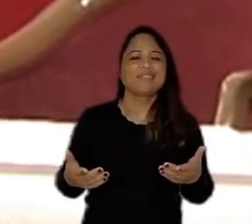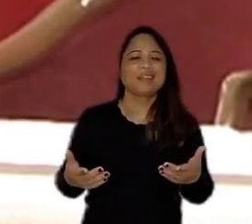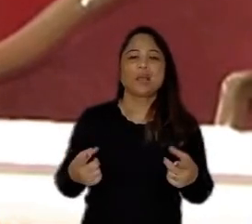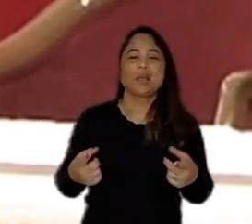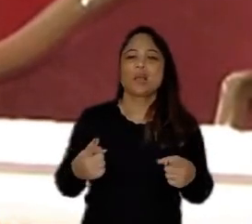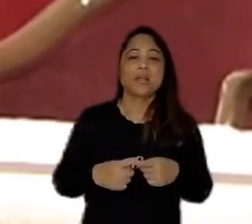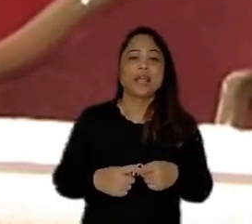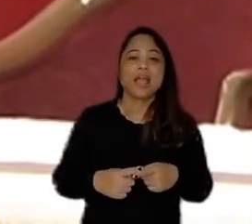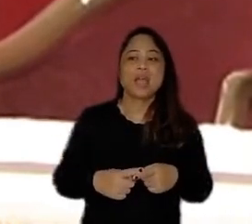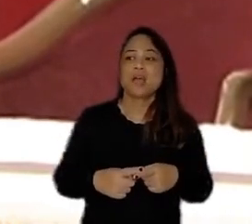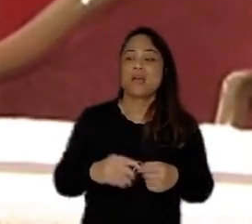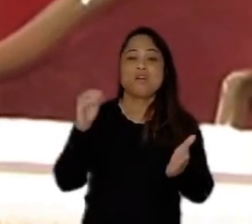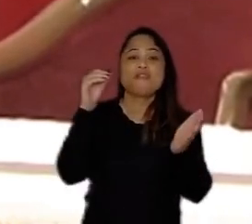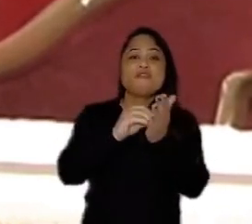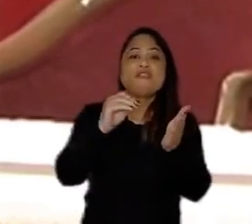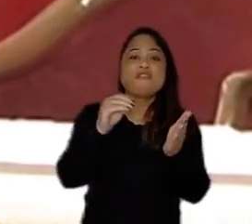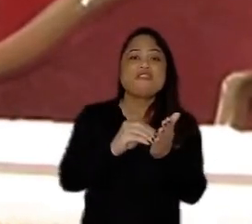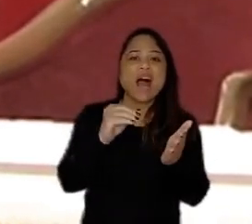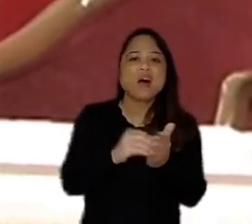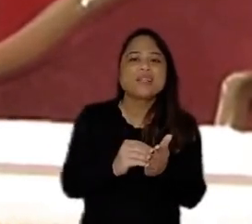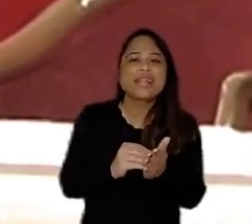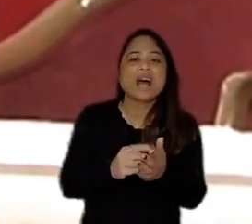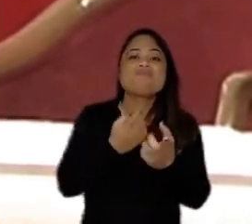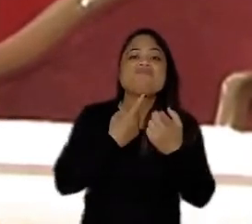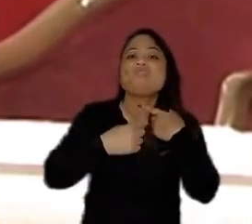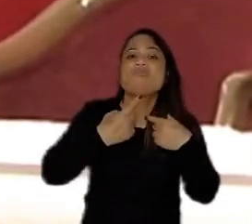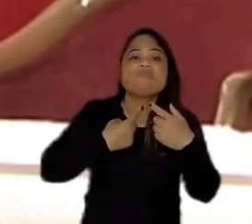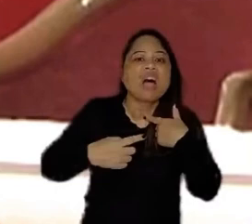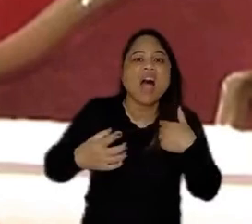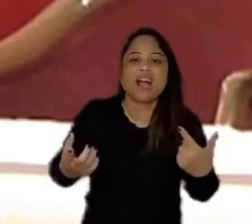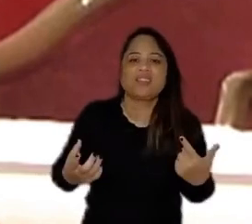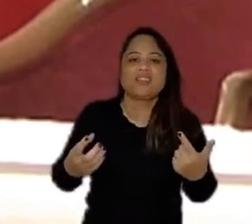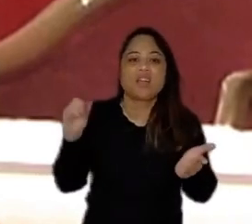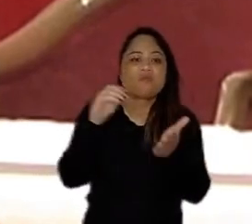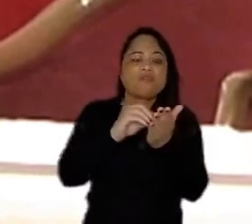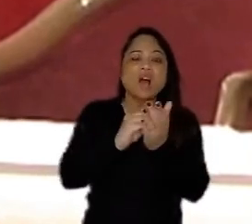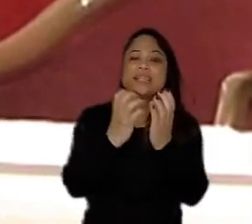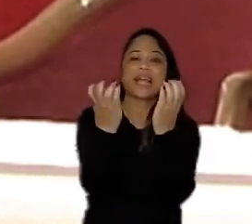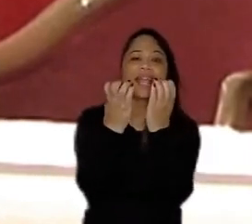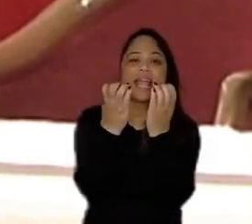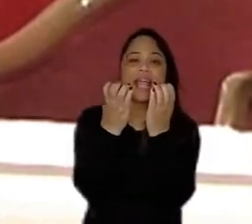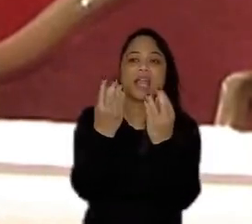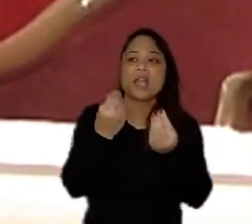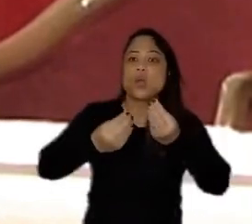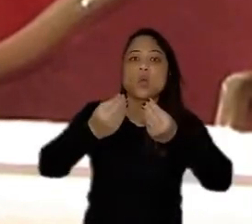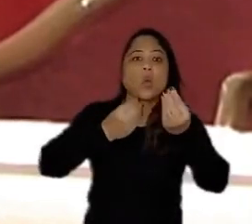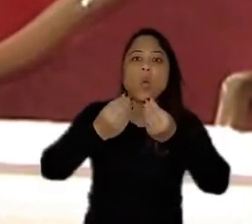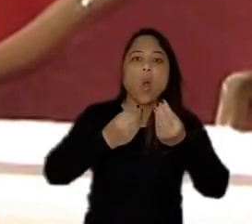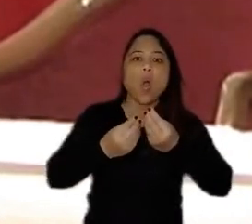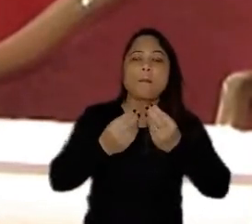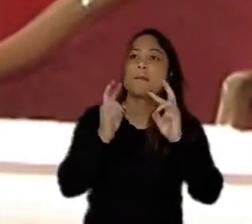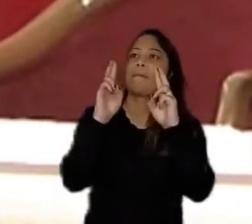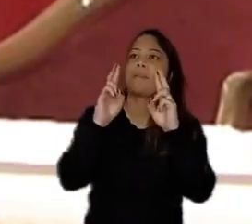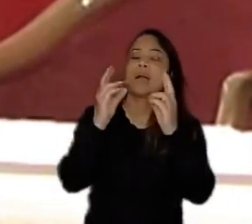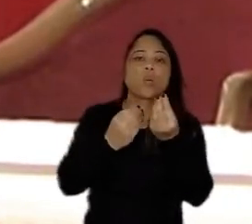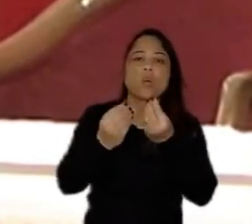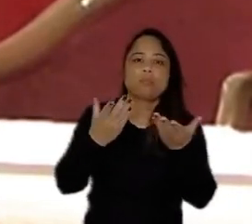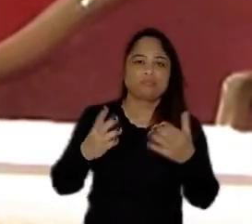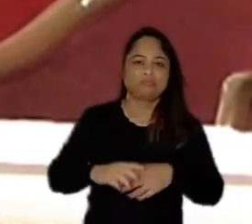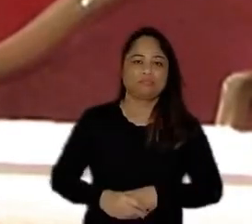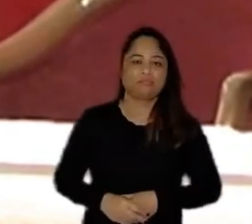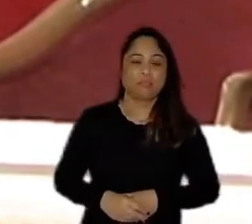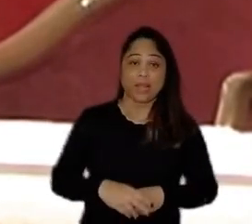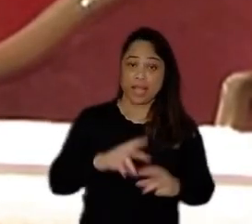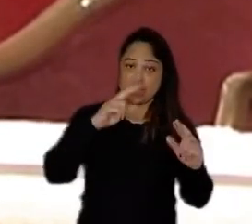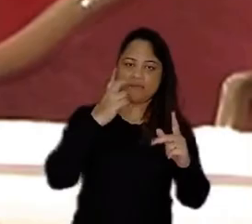Porque sem expectativa não tem esperança, e sem esperança não tem resposta. Aí eu pergunto para você: você vai no retiro?